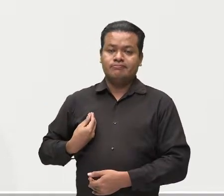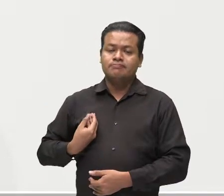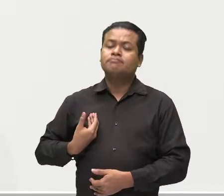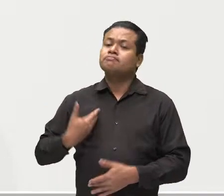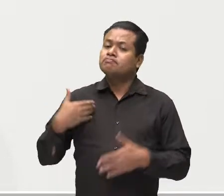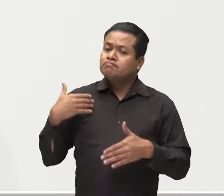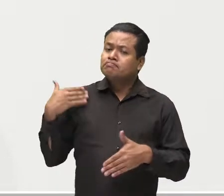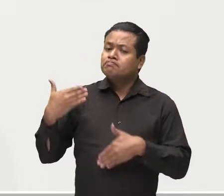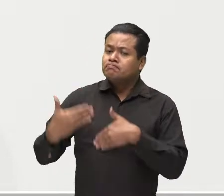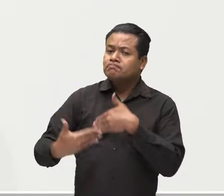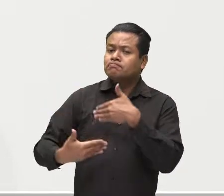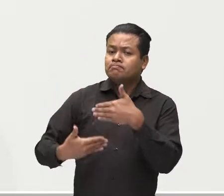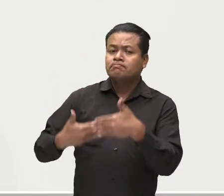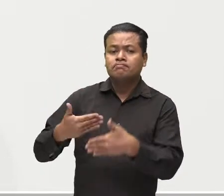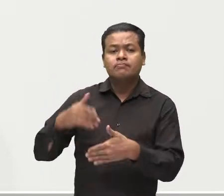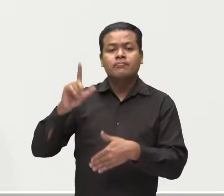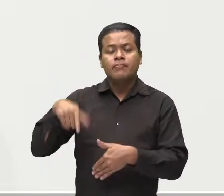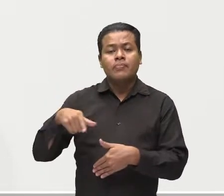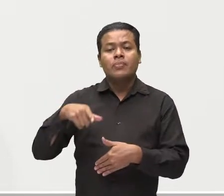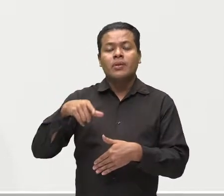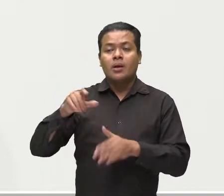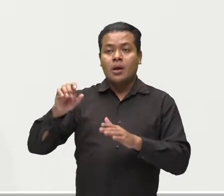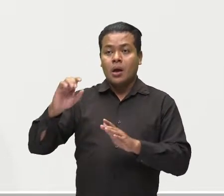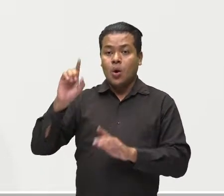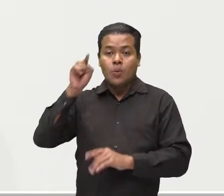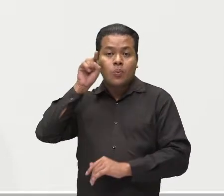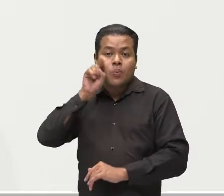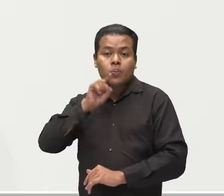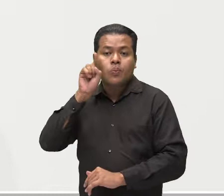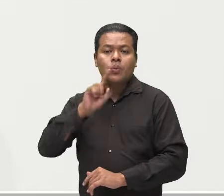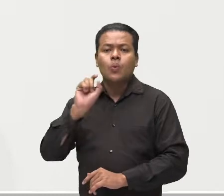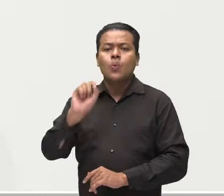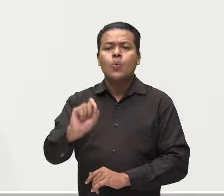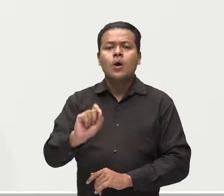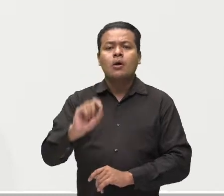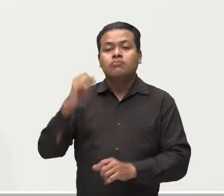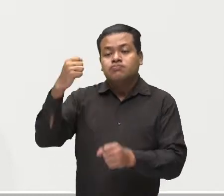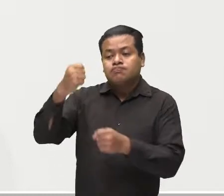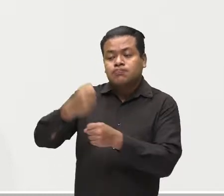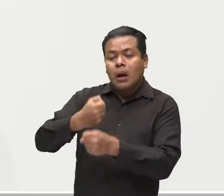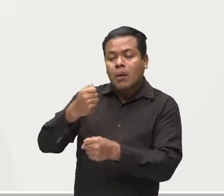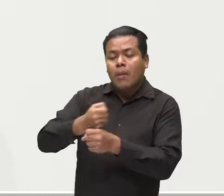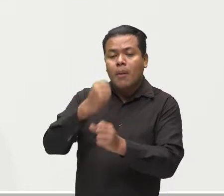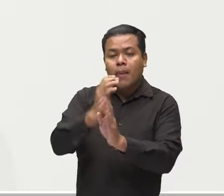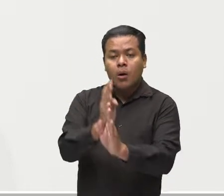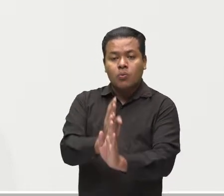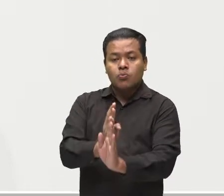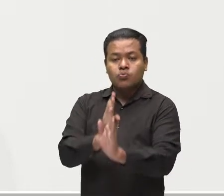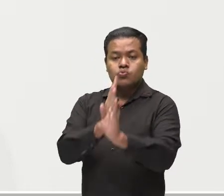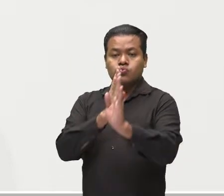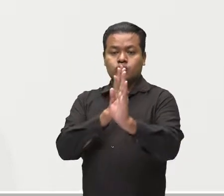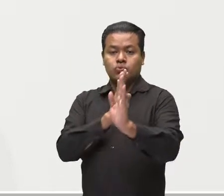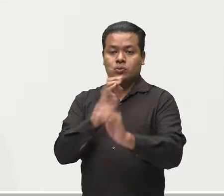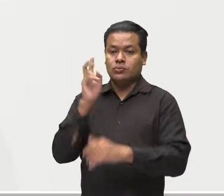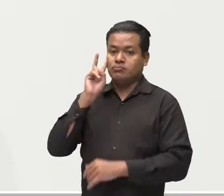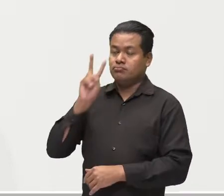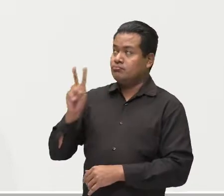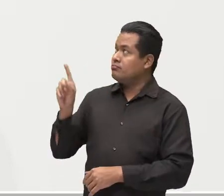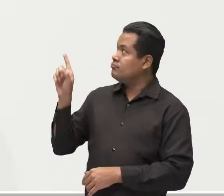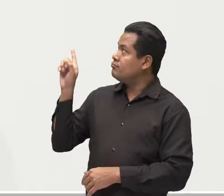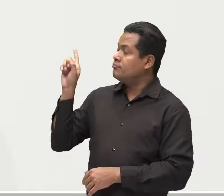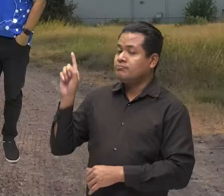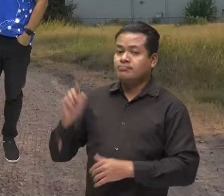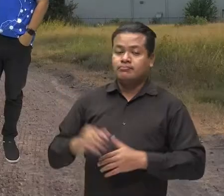90, principalmente, gente, os Estados Unidos tomou uma posição de construir muros, como esses que estão aparecendo aí na tela, como esse que